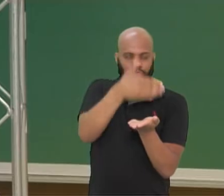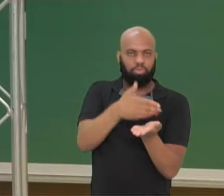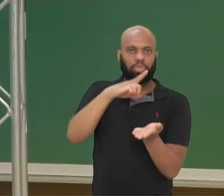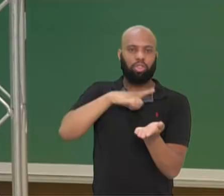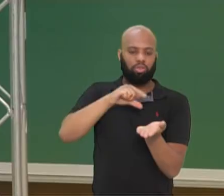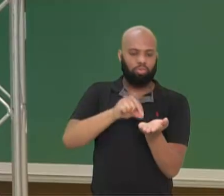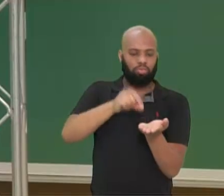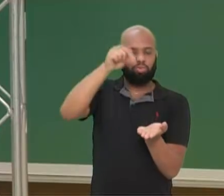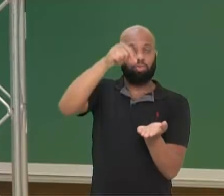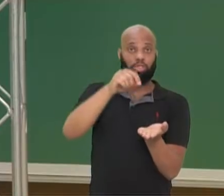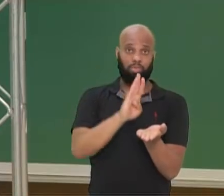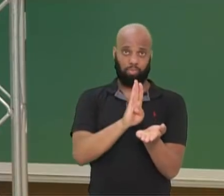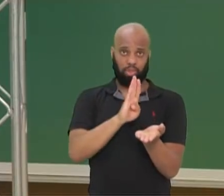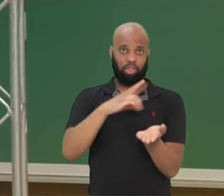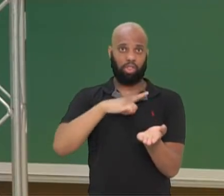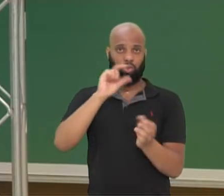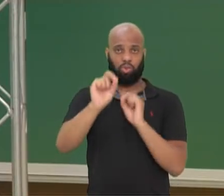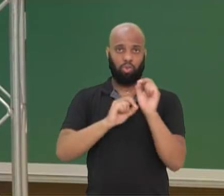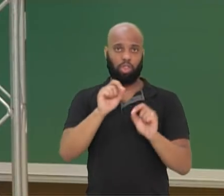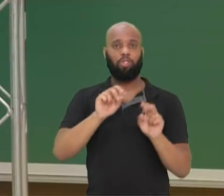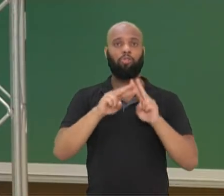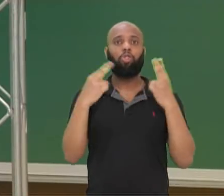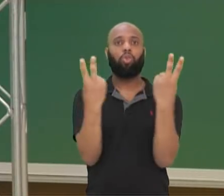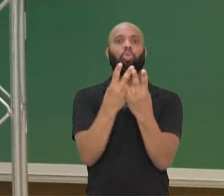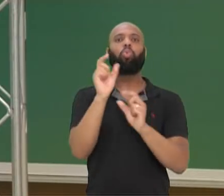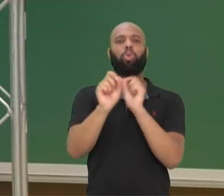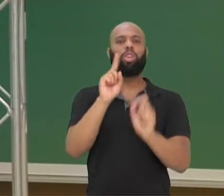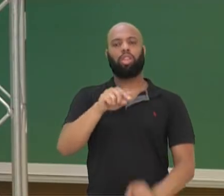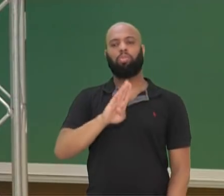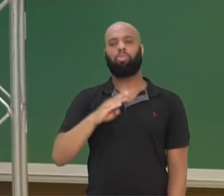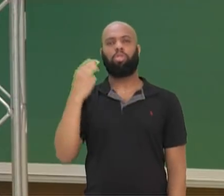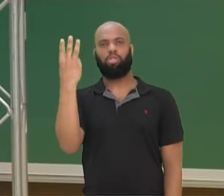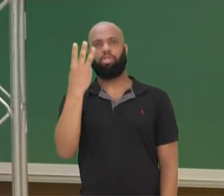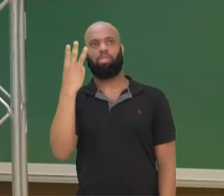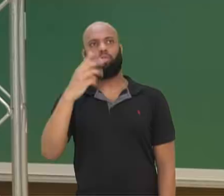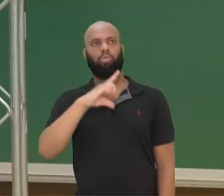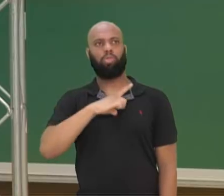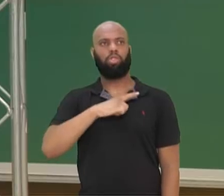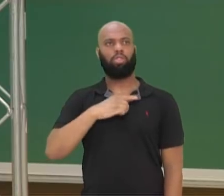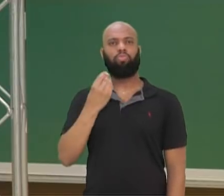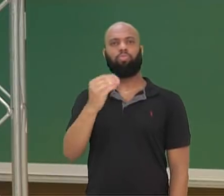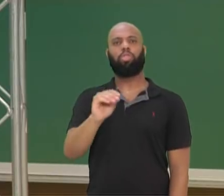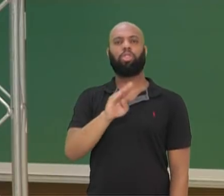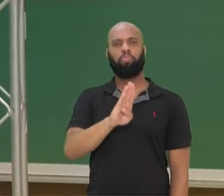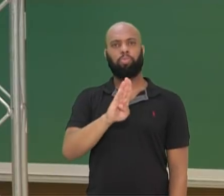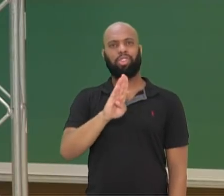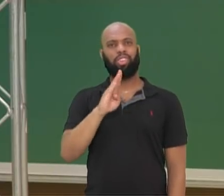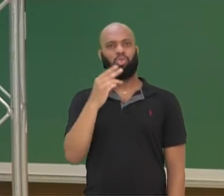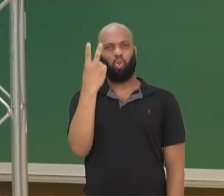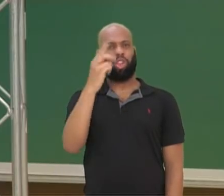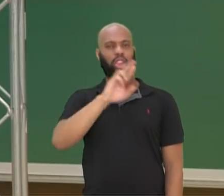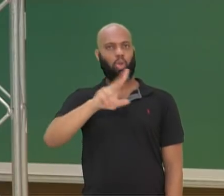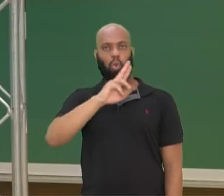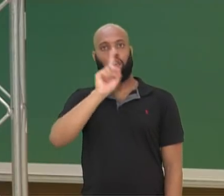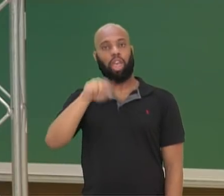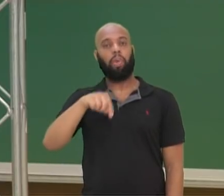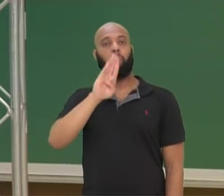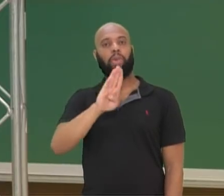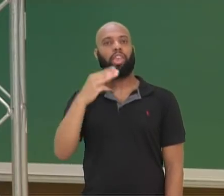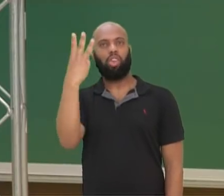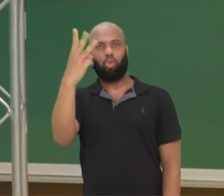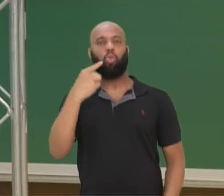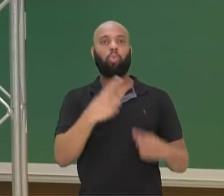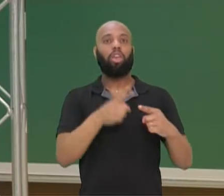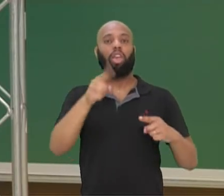e o volume dele vai ser o quê? B ao cubo. Tá? Aqui nós escrevemos B ao quadrado, mas é B ao cubo, tá bom? Porque nós estamos falando